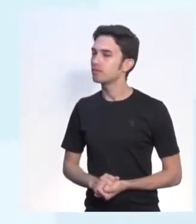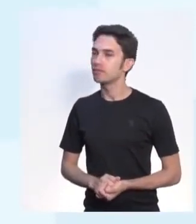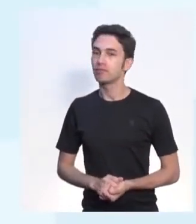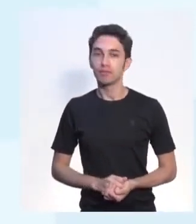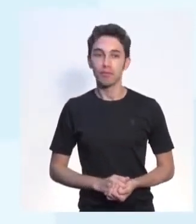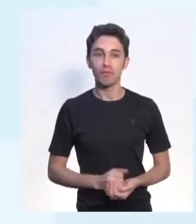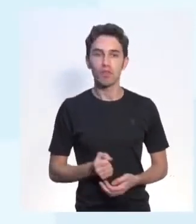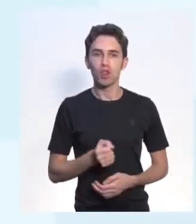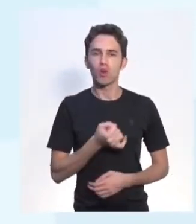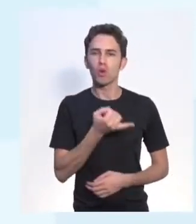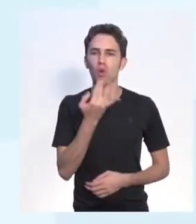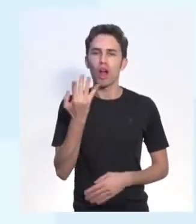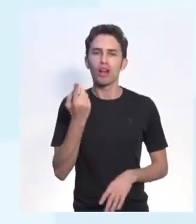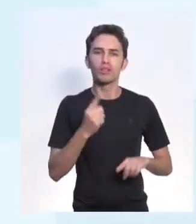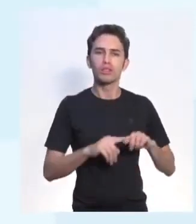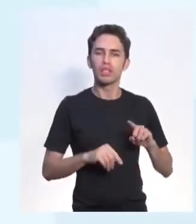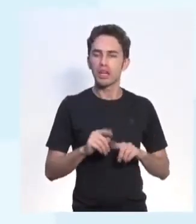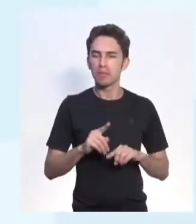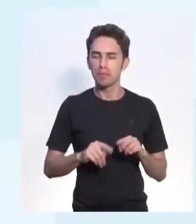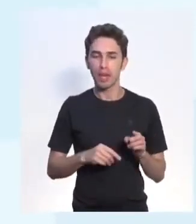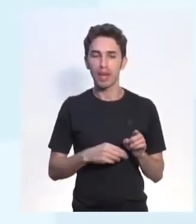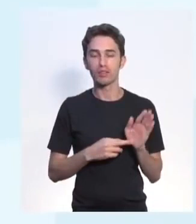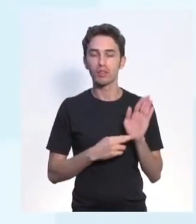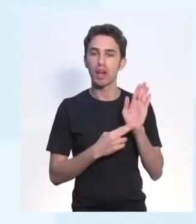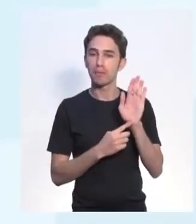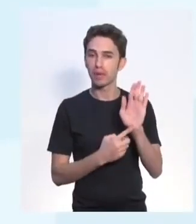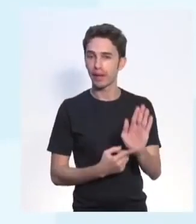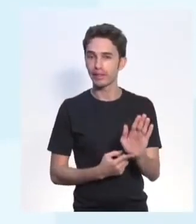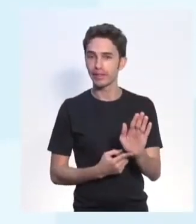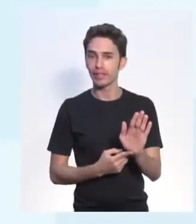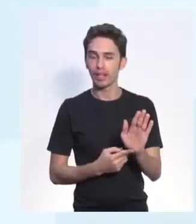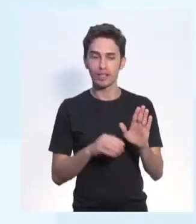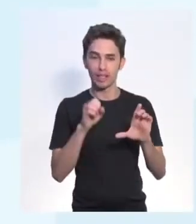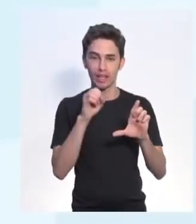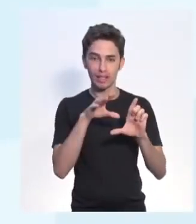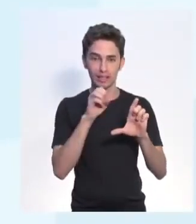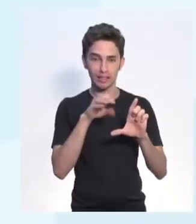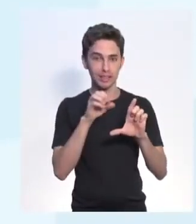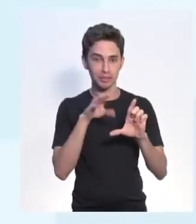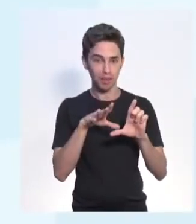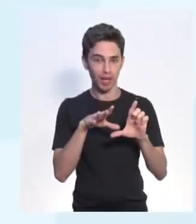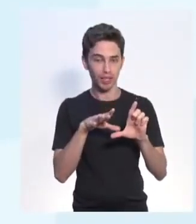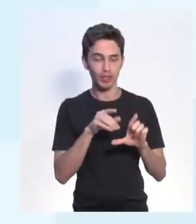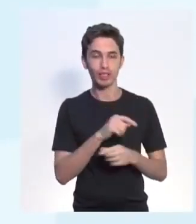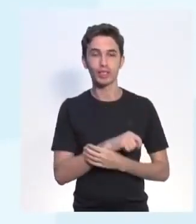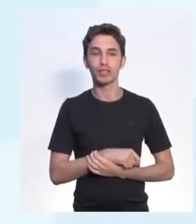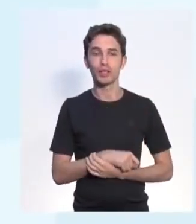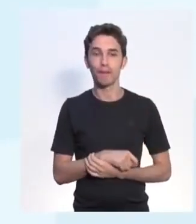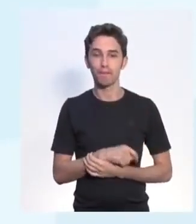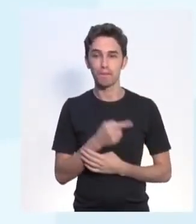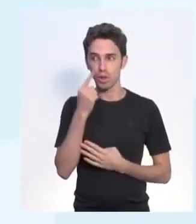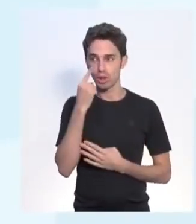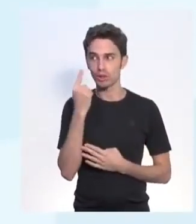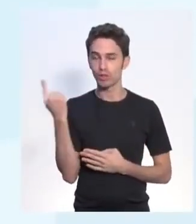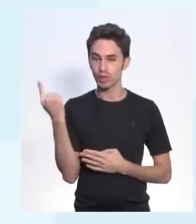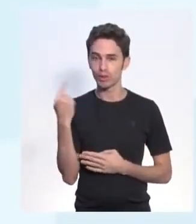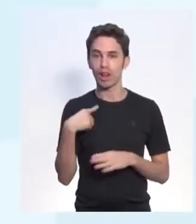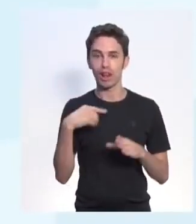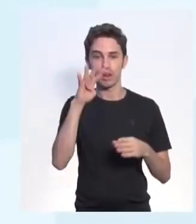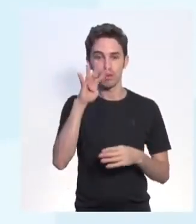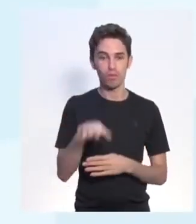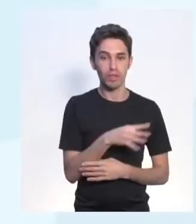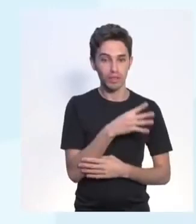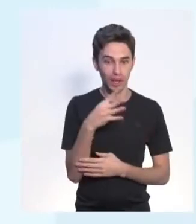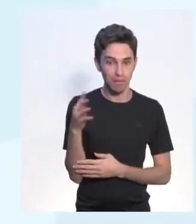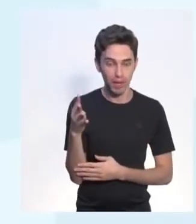Quais são os elementos apresentados nas imagens? Nós vimos aí a tabela que